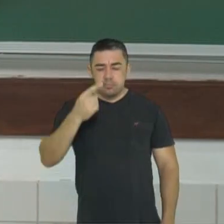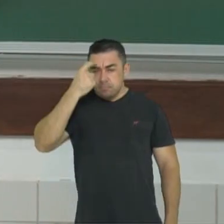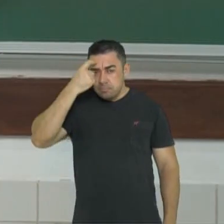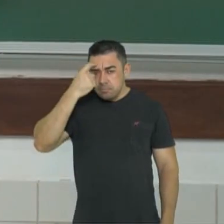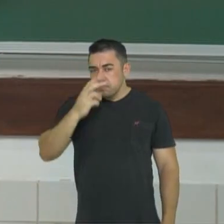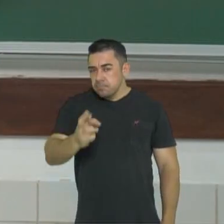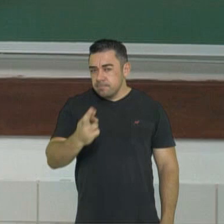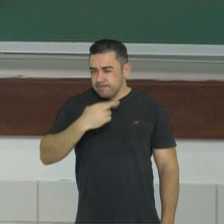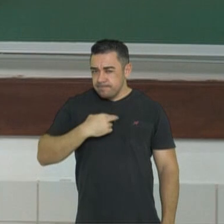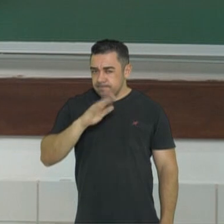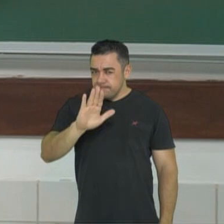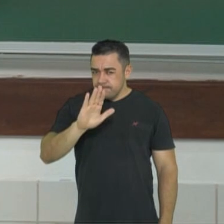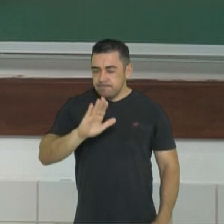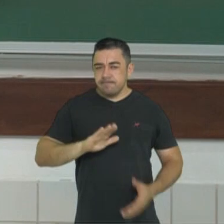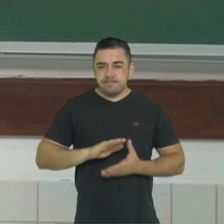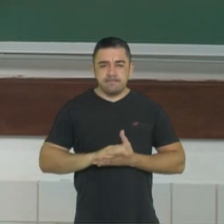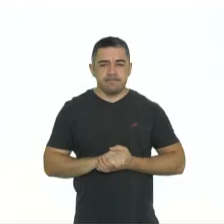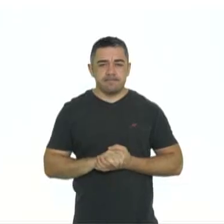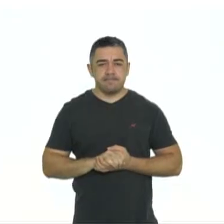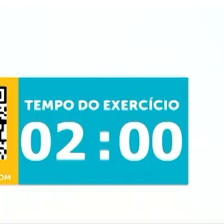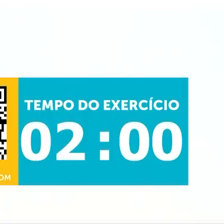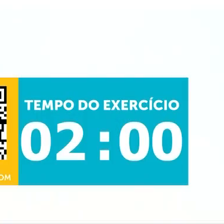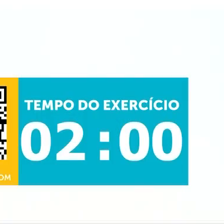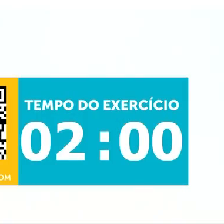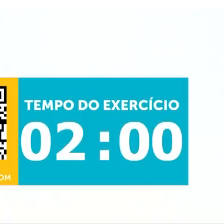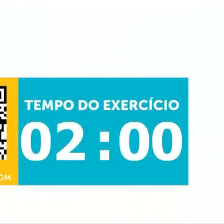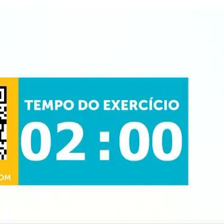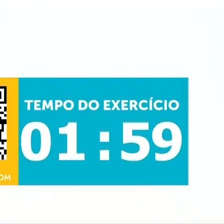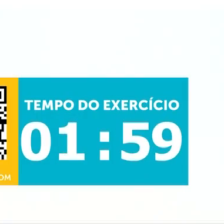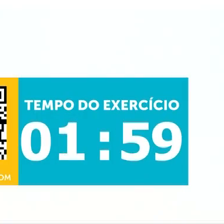pensarem e eu já volto com a resposta